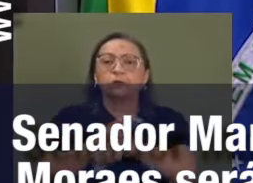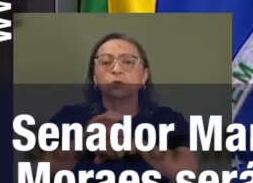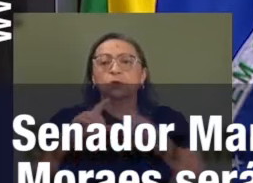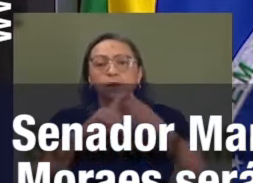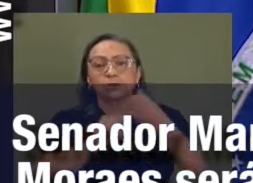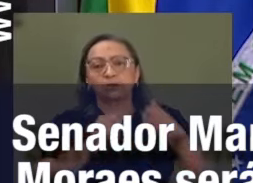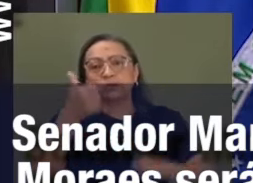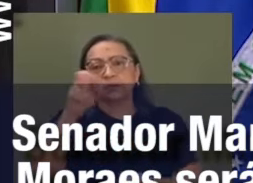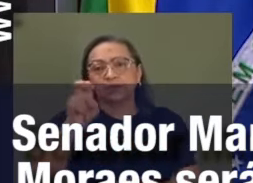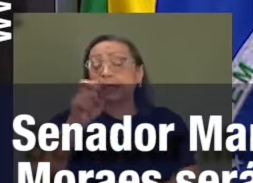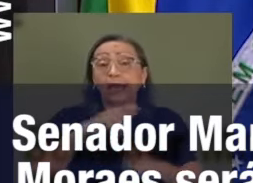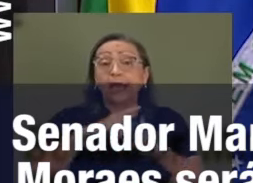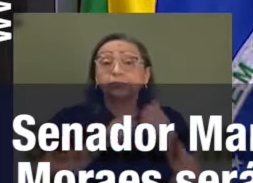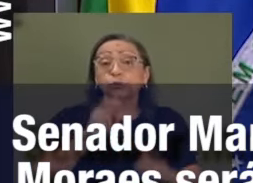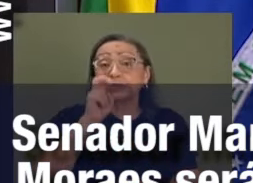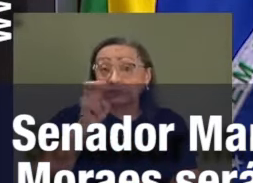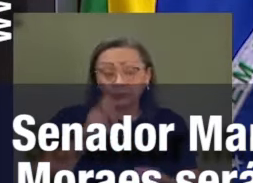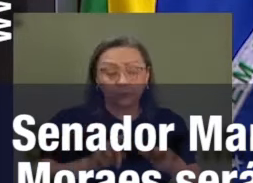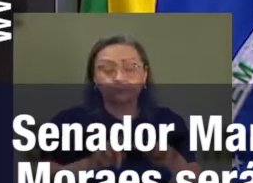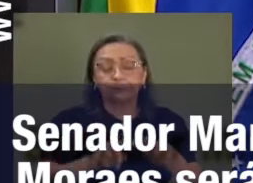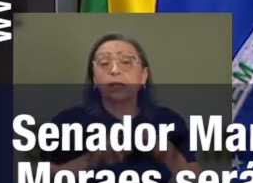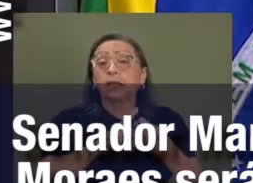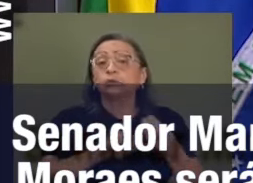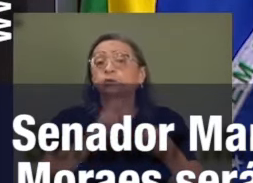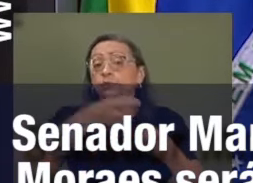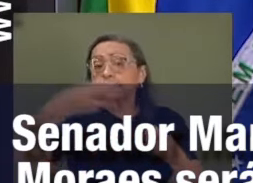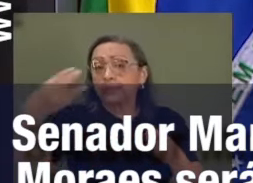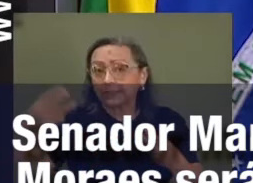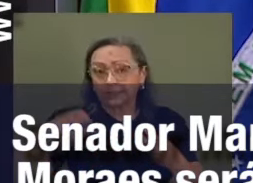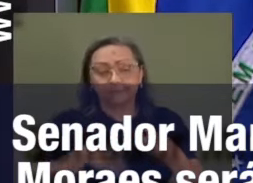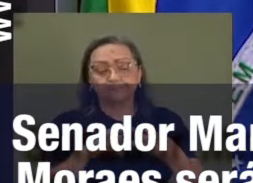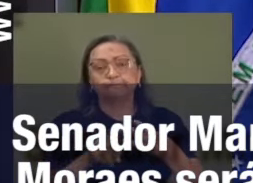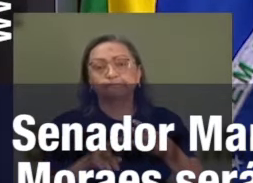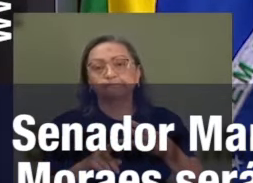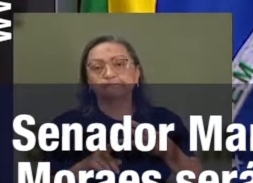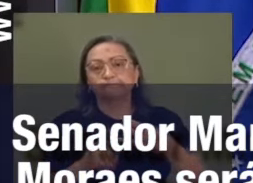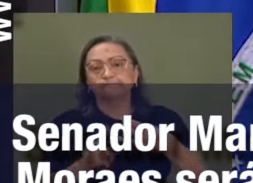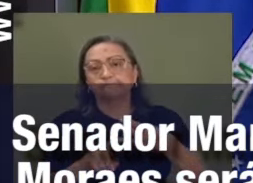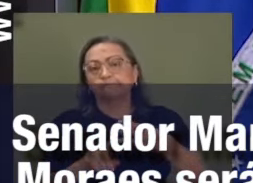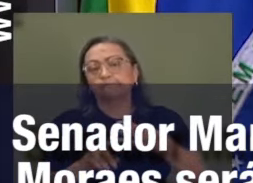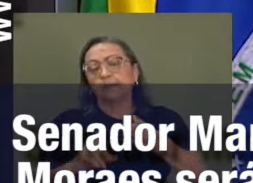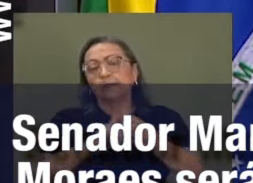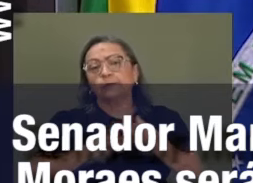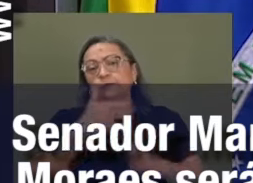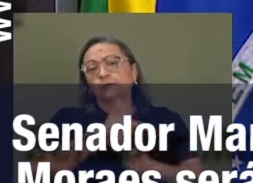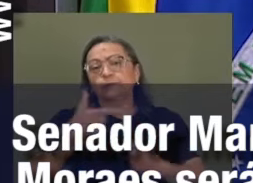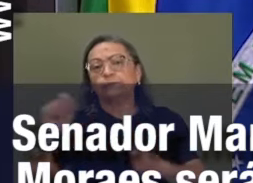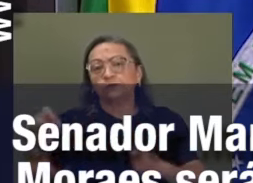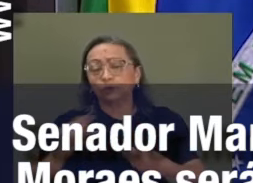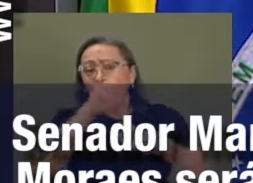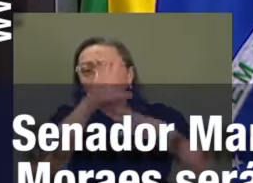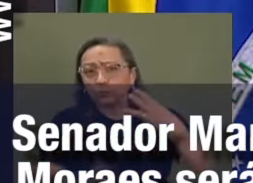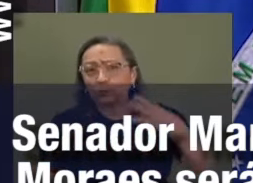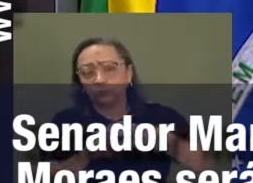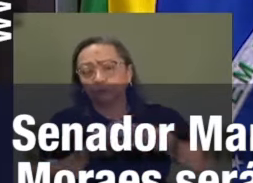5º, artigo 53, que cabe a nós parlamentares, e o artigo 220. Todos